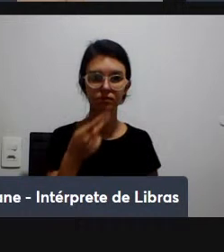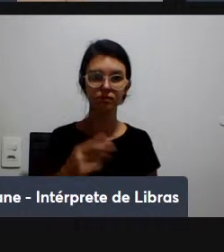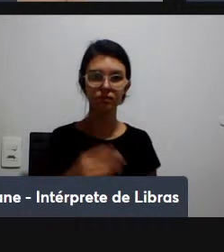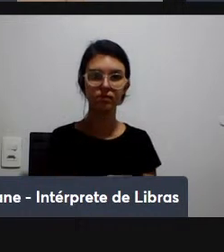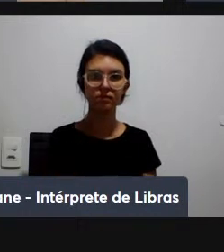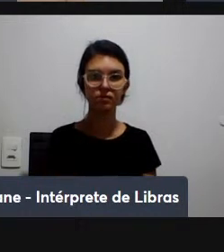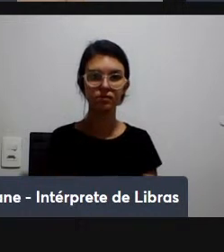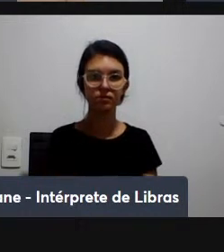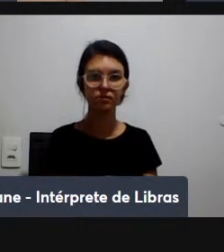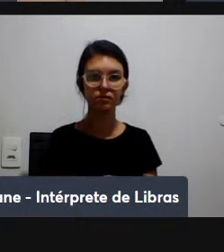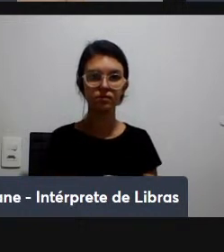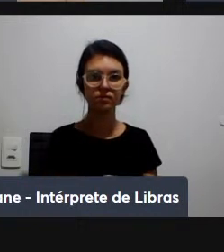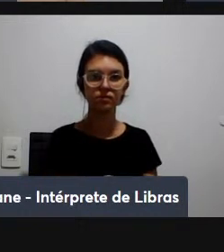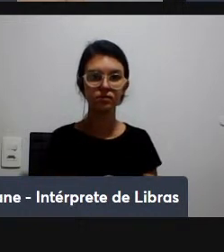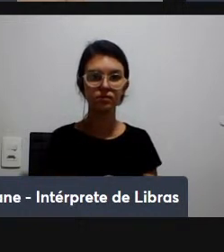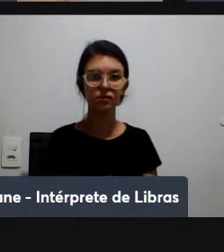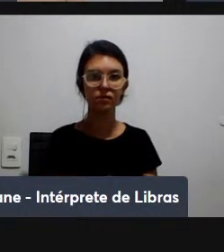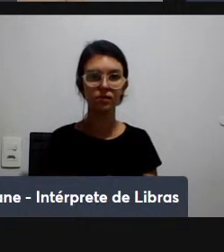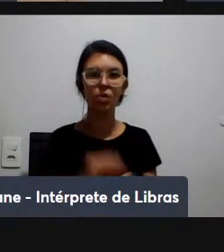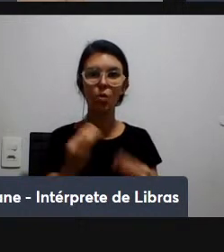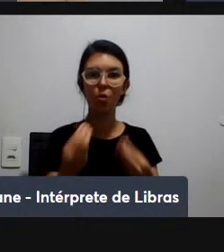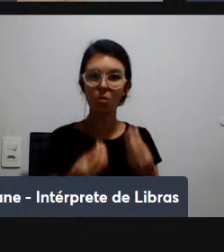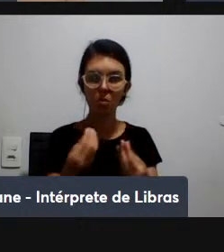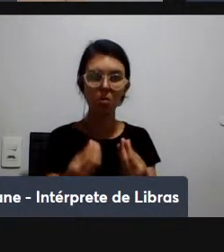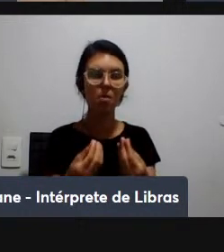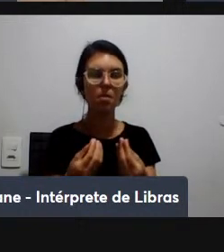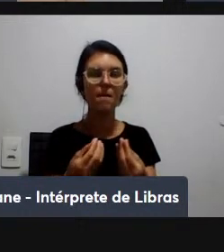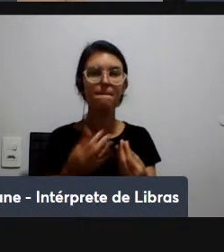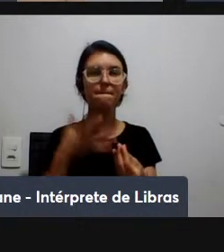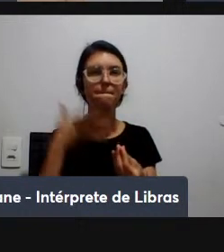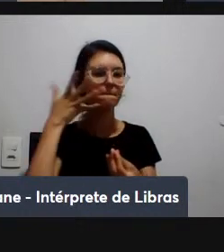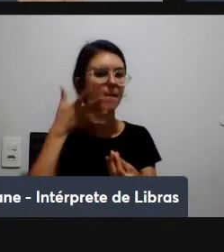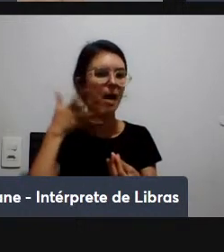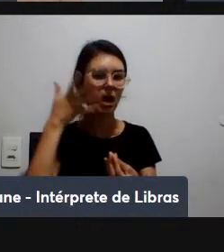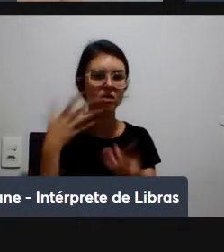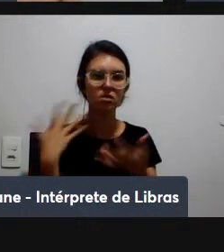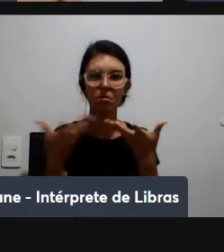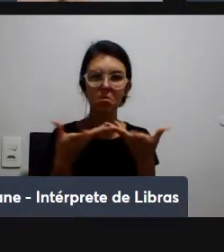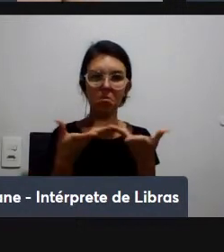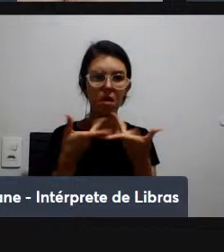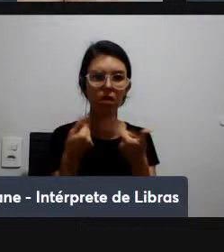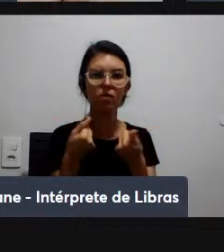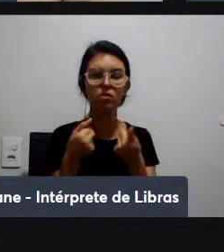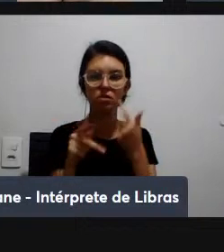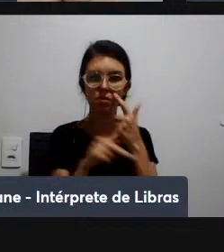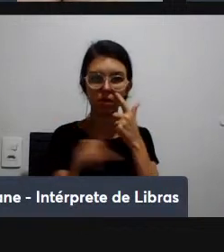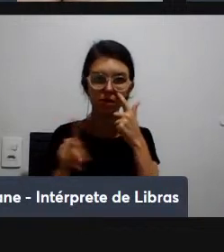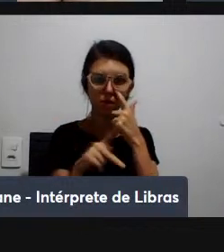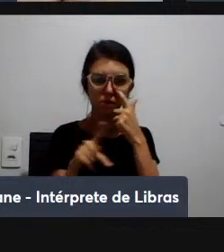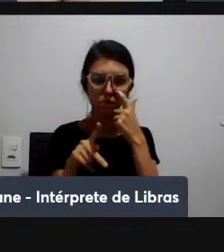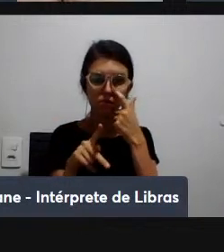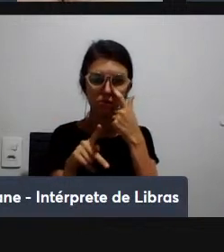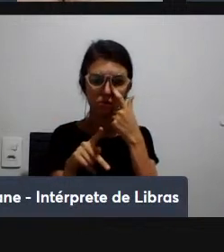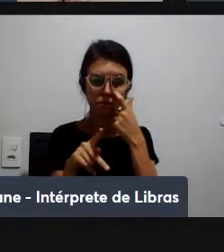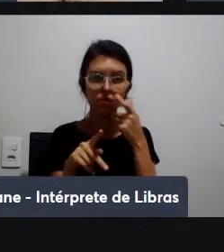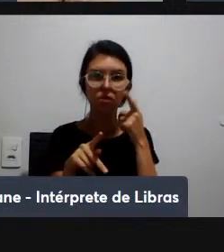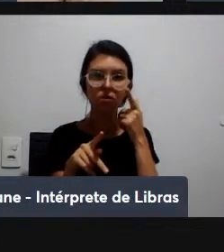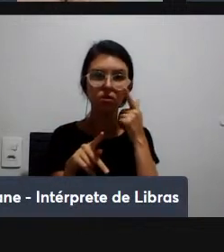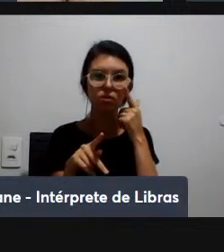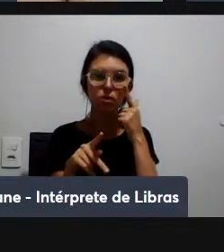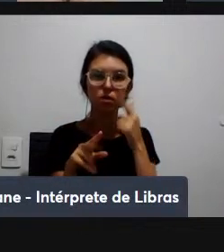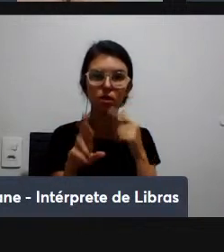do quanto que enriqueceu, né, essa fala hoje da professora Connell. Nós